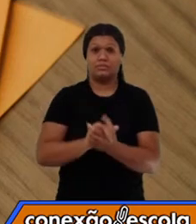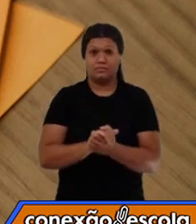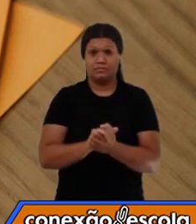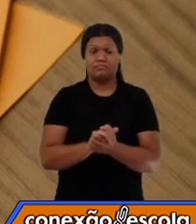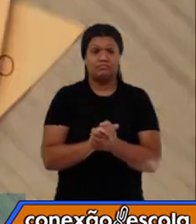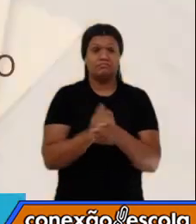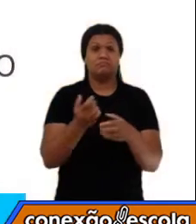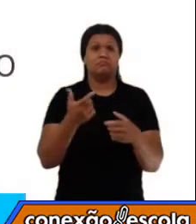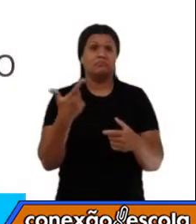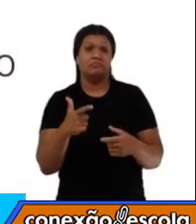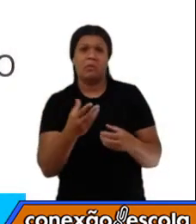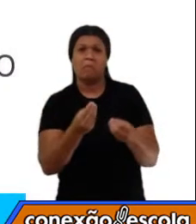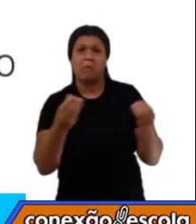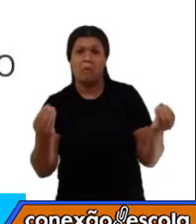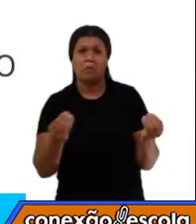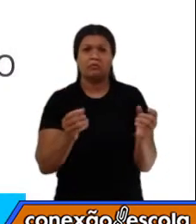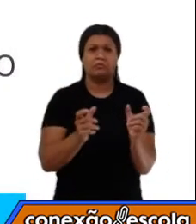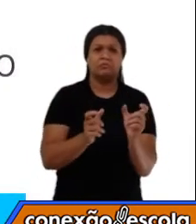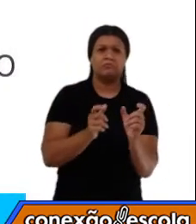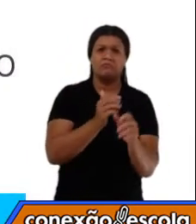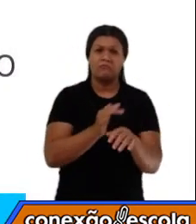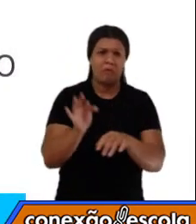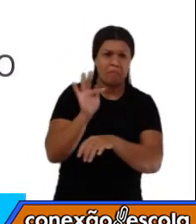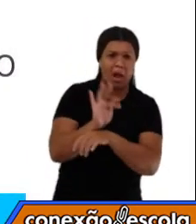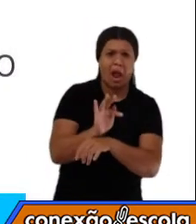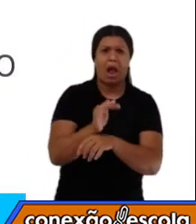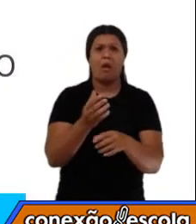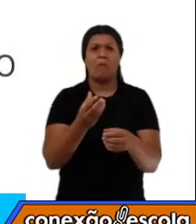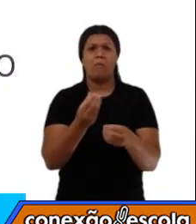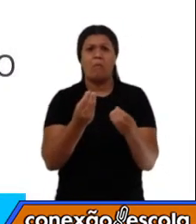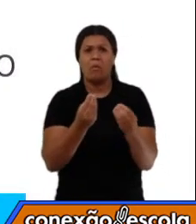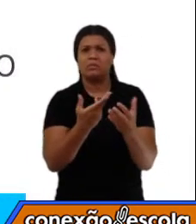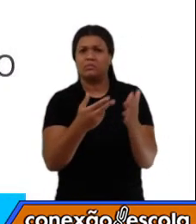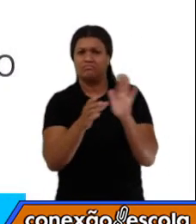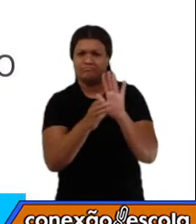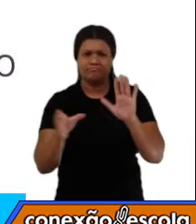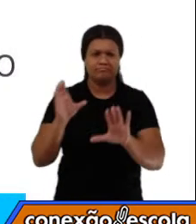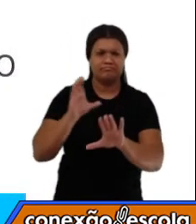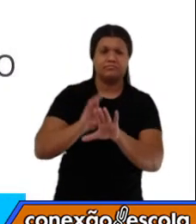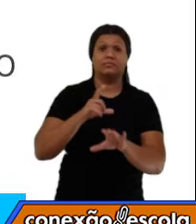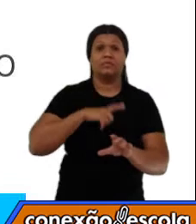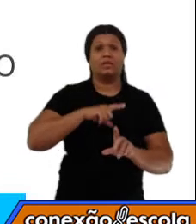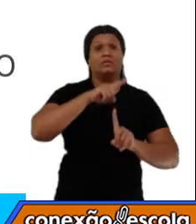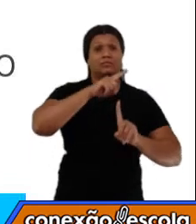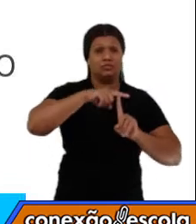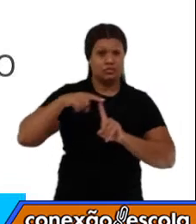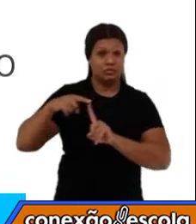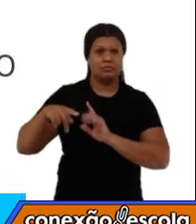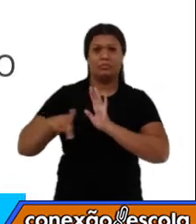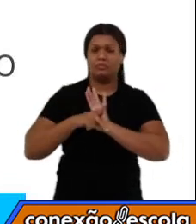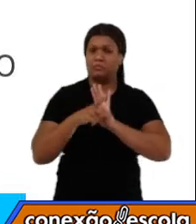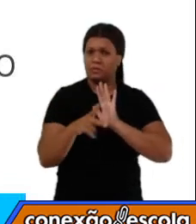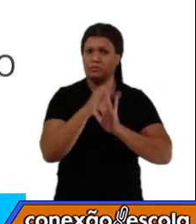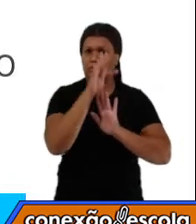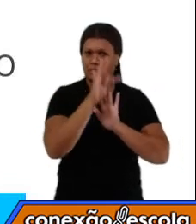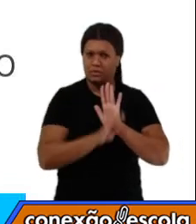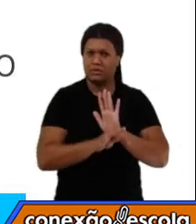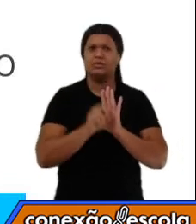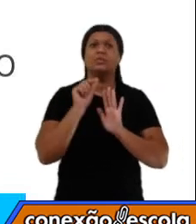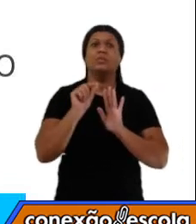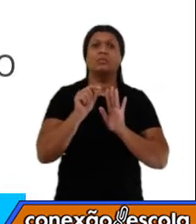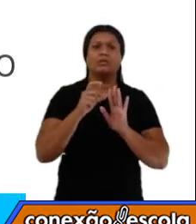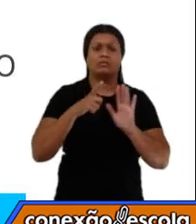sem muita metalinguagem, sem muita conotação. A tipologia textual é